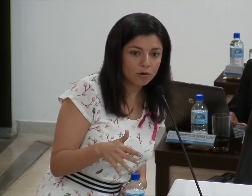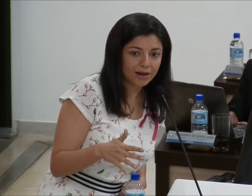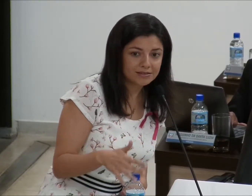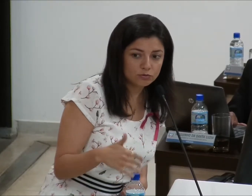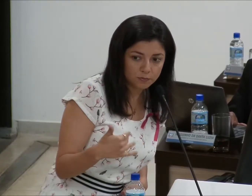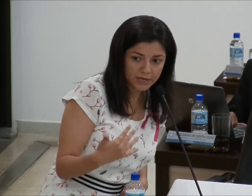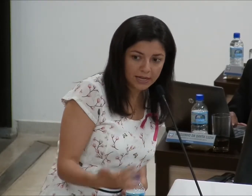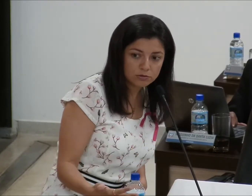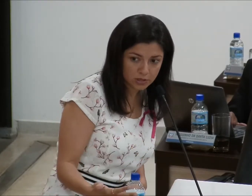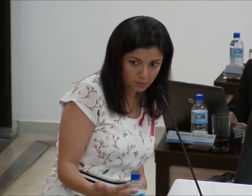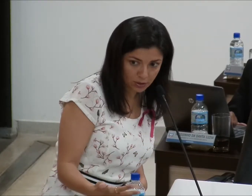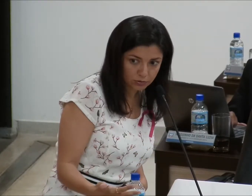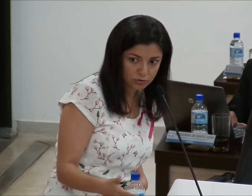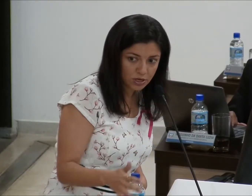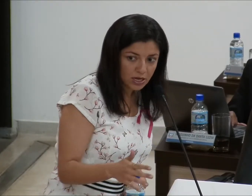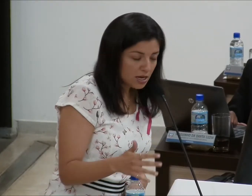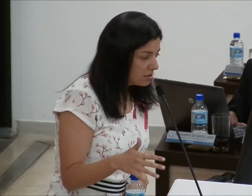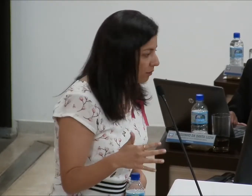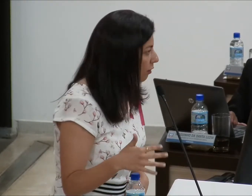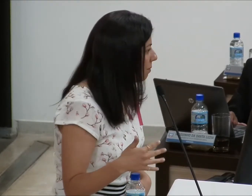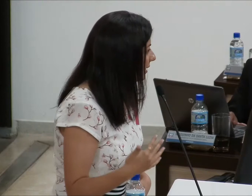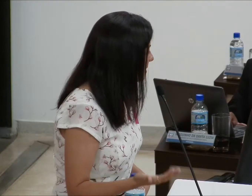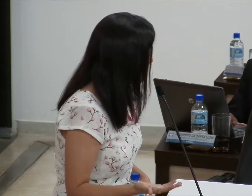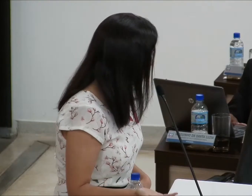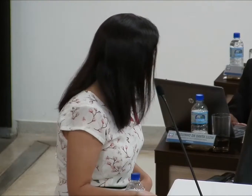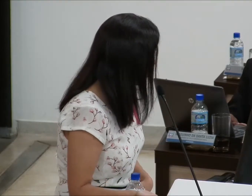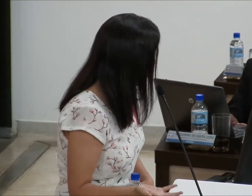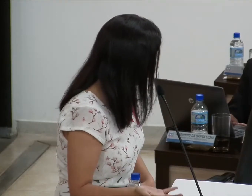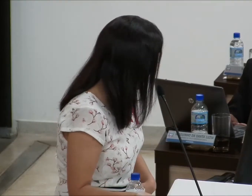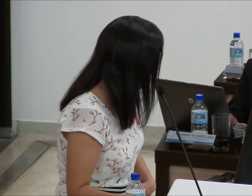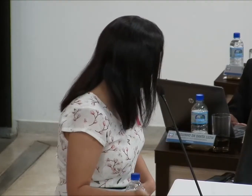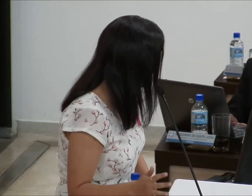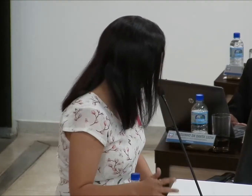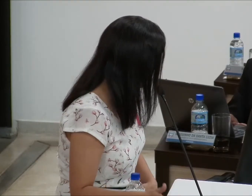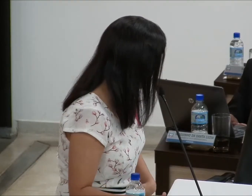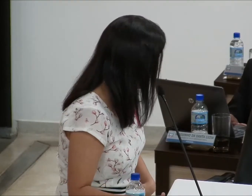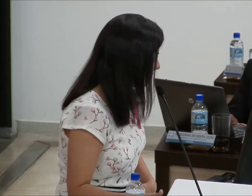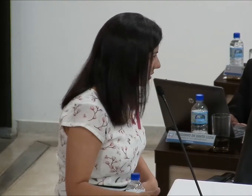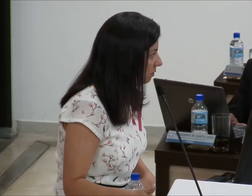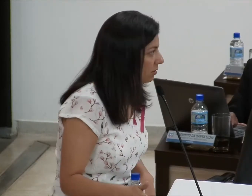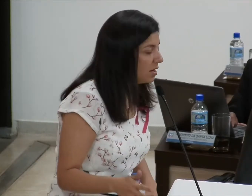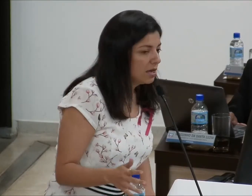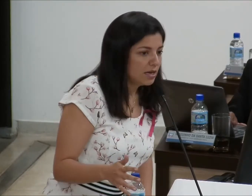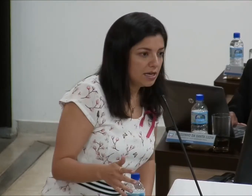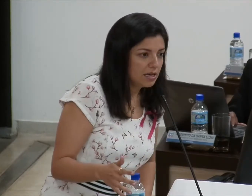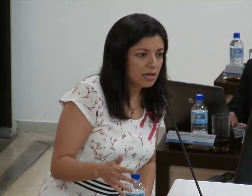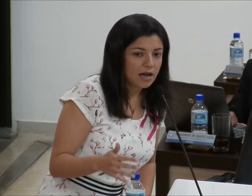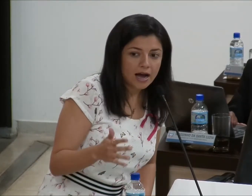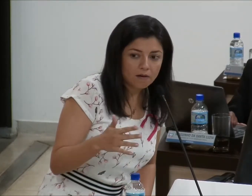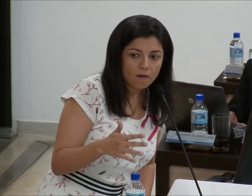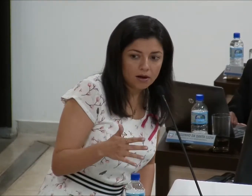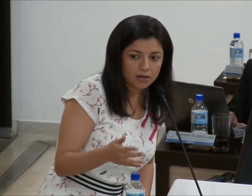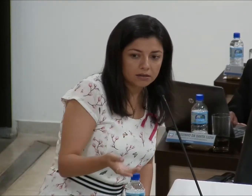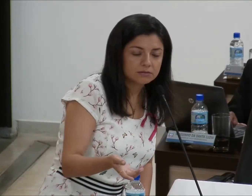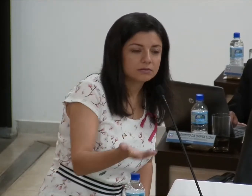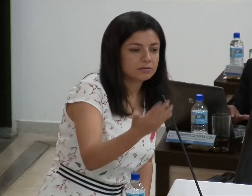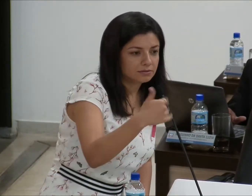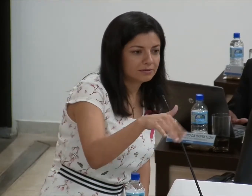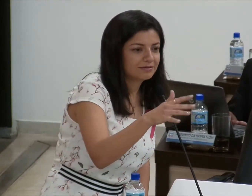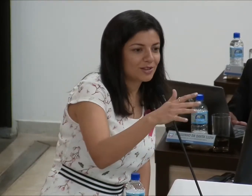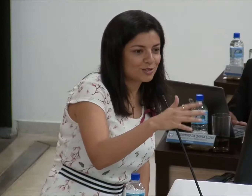a colocação de banheiros químicos. Isso foi uma necessidade apontada pela associação, e